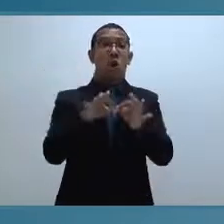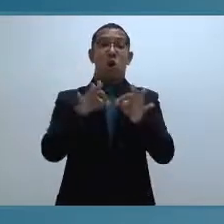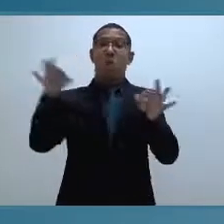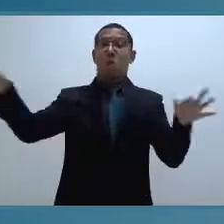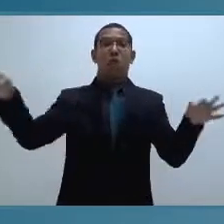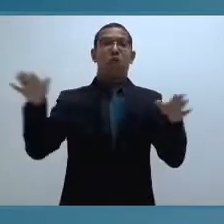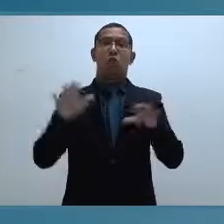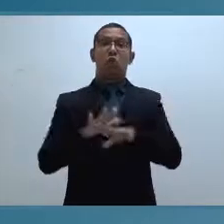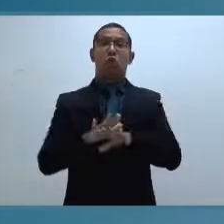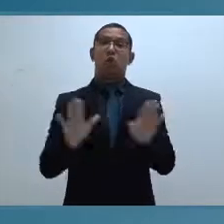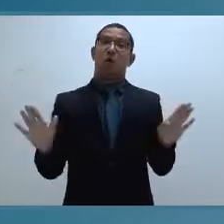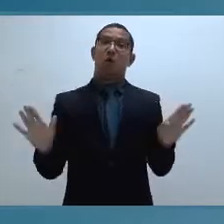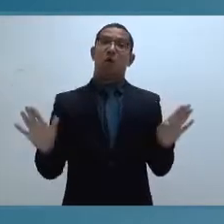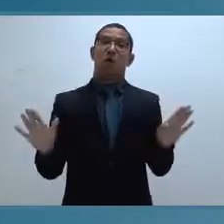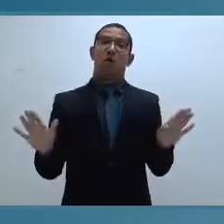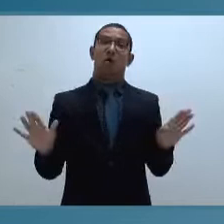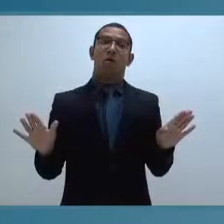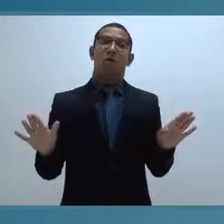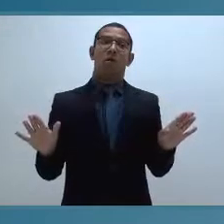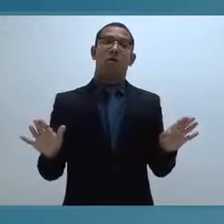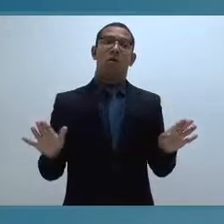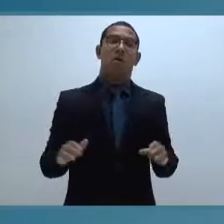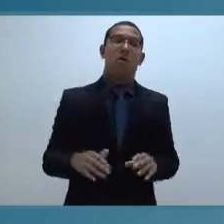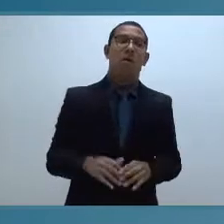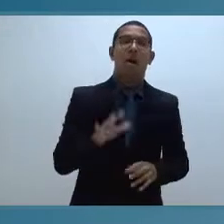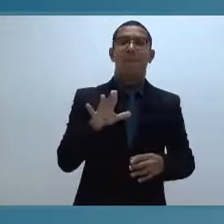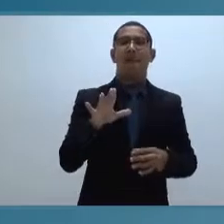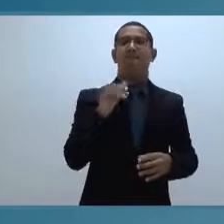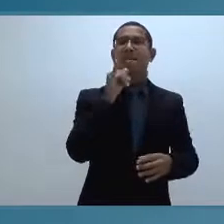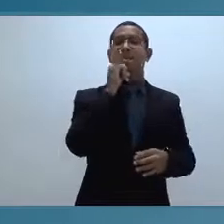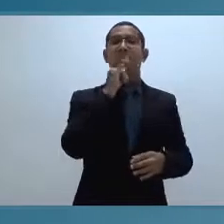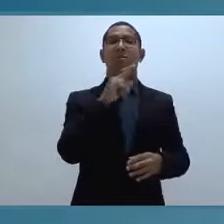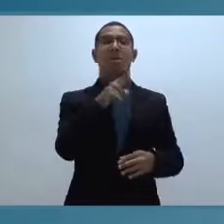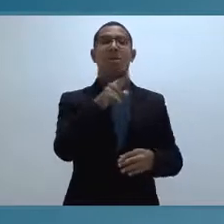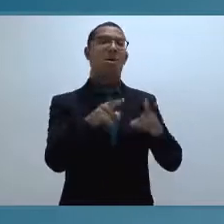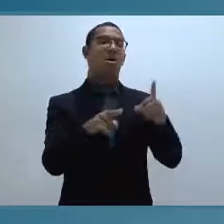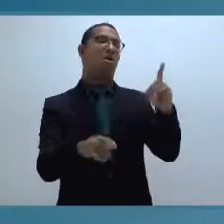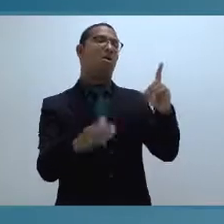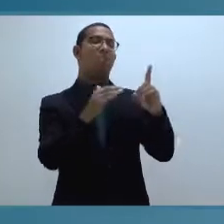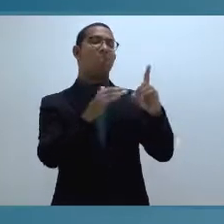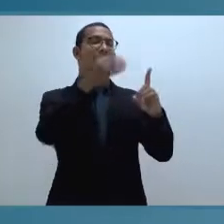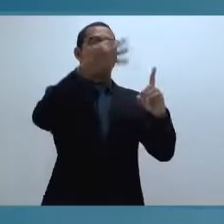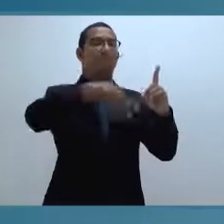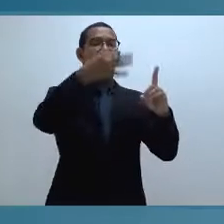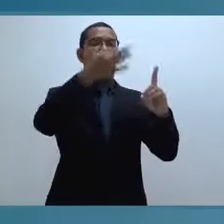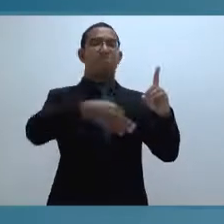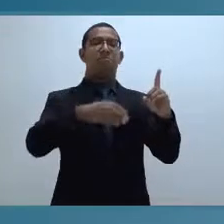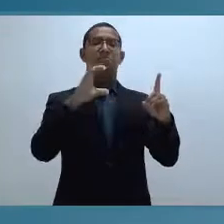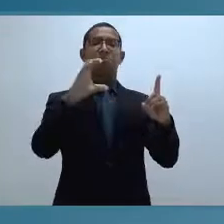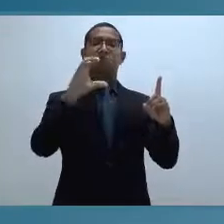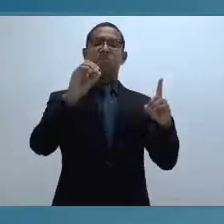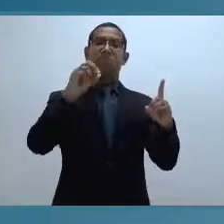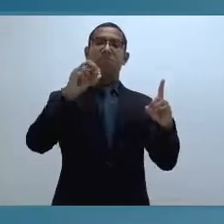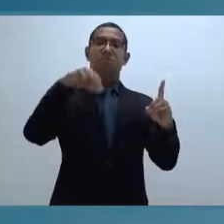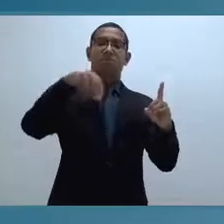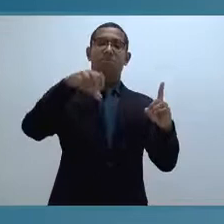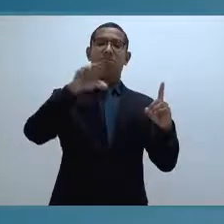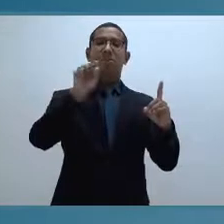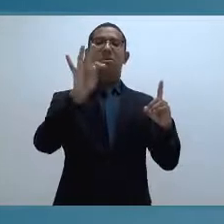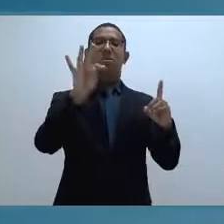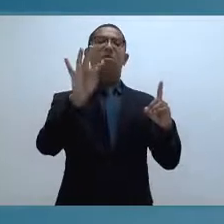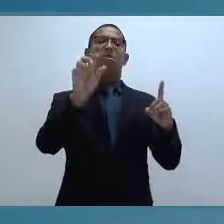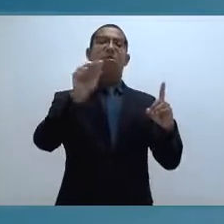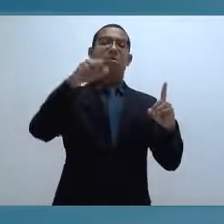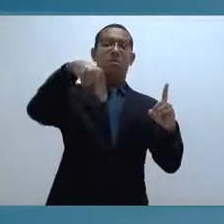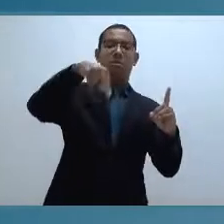que nós devemos ver, dizendo que você tem intenção de dar tudo para o futebol, colocar logo, esperar para vir daqui mais um